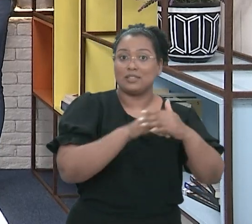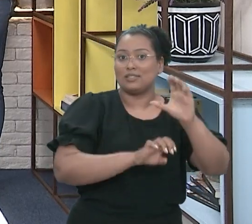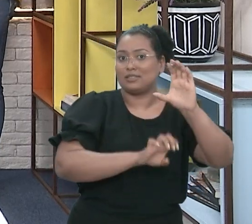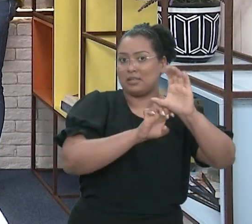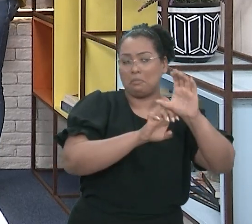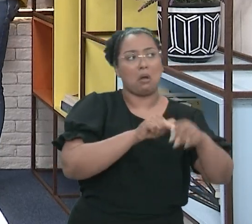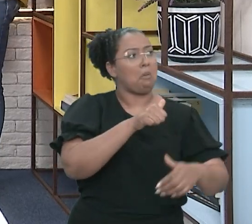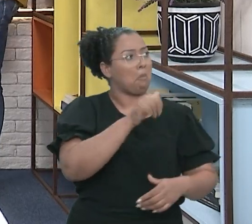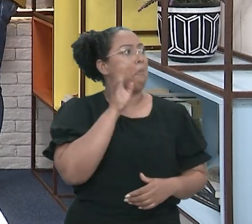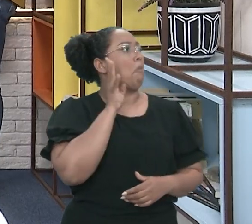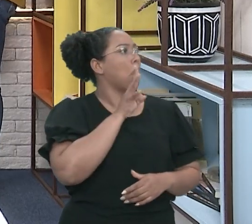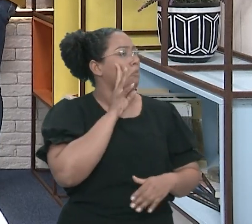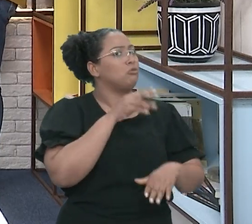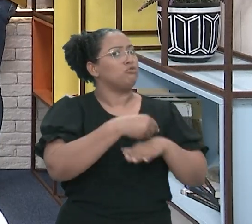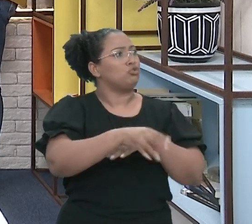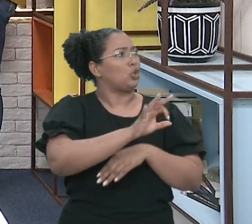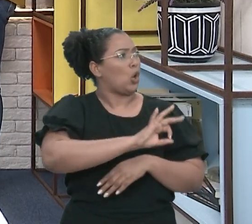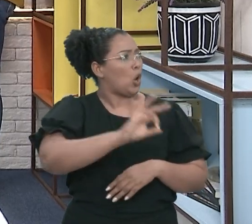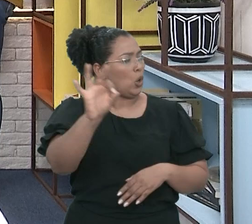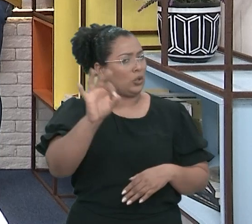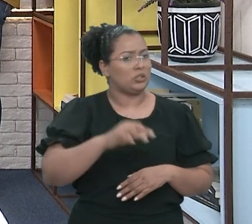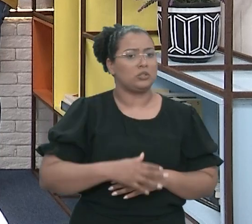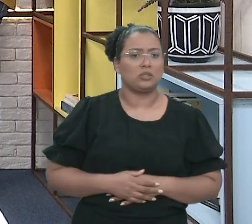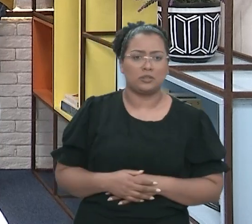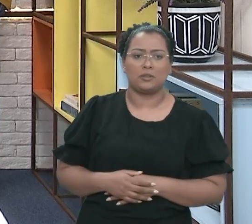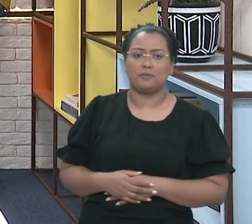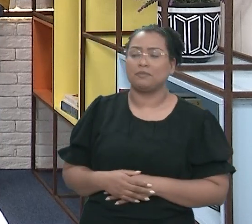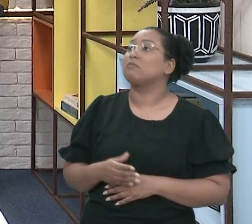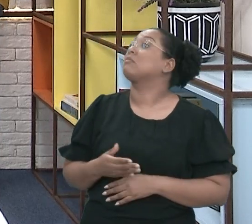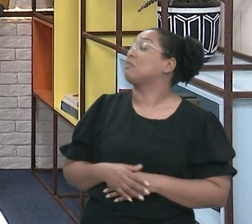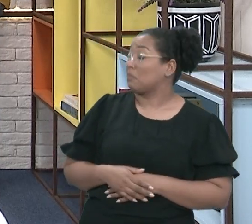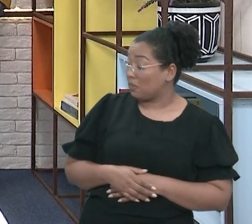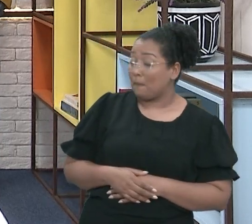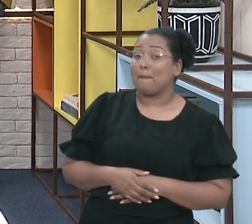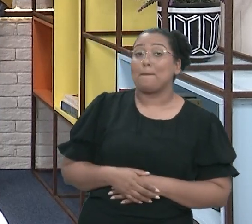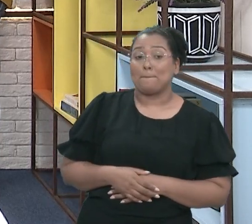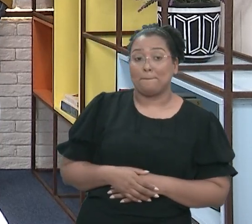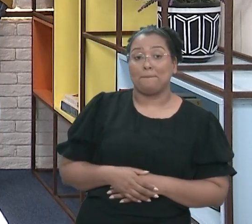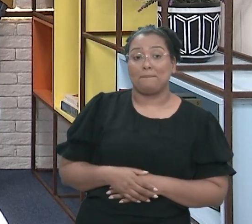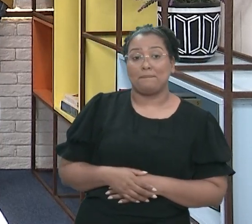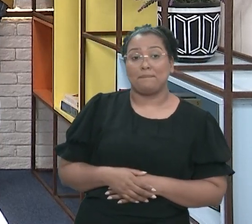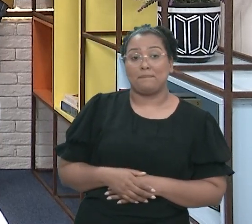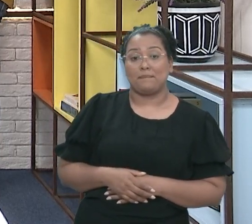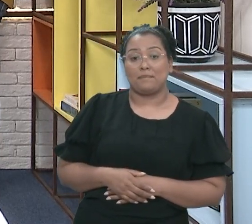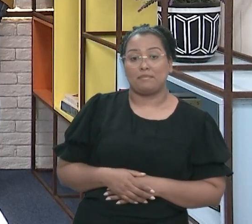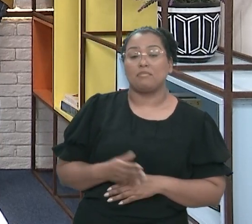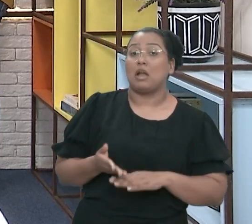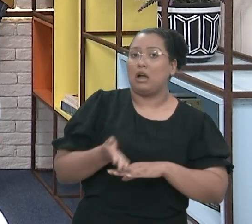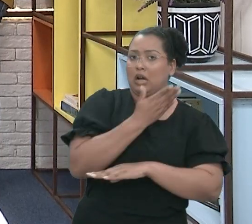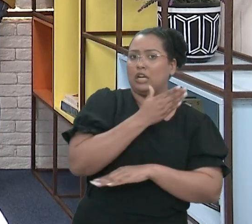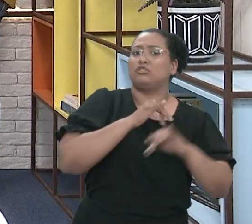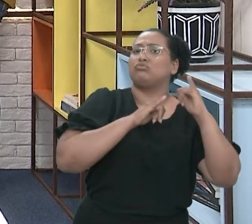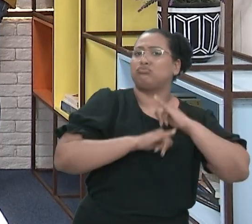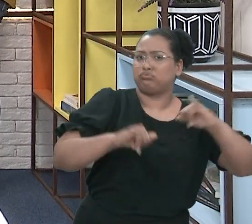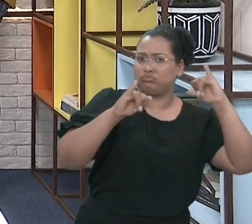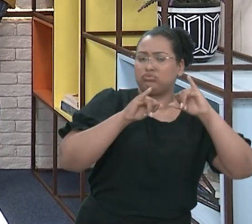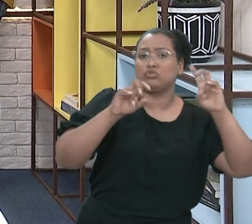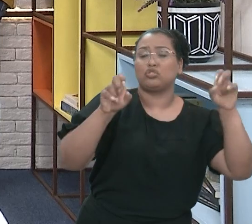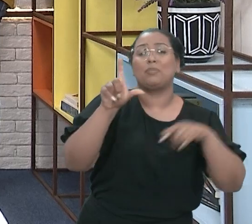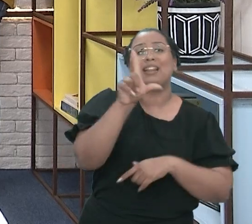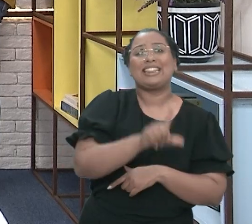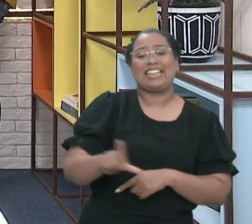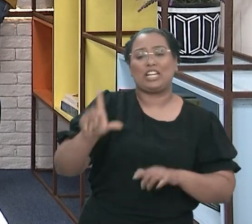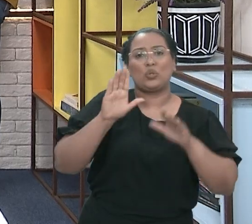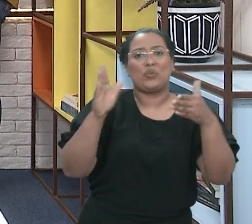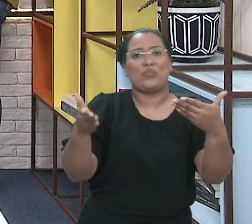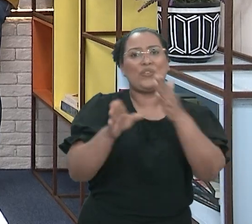Muito bem, dica boa, dica dada. Já realizamos também vários outros divulgações aqui sobre a literatura